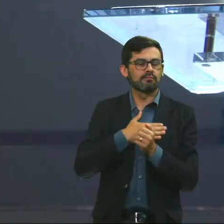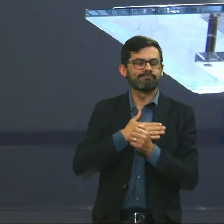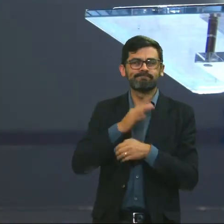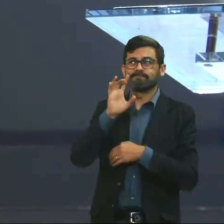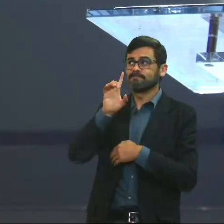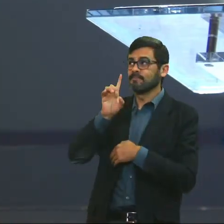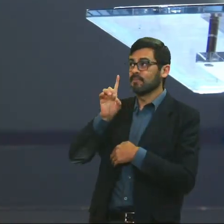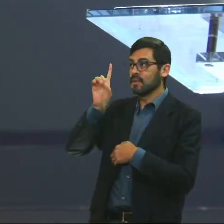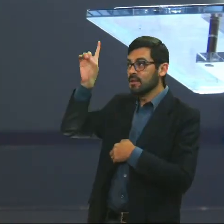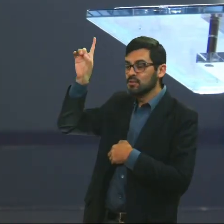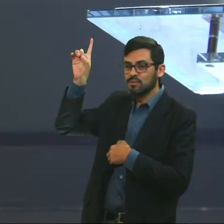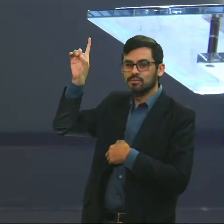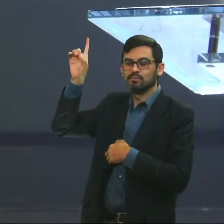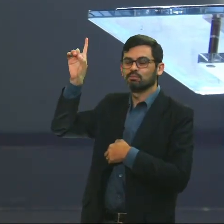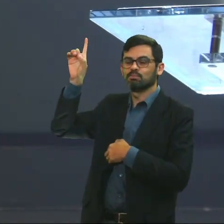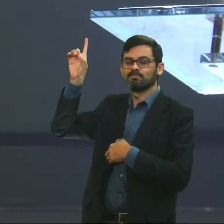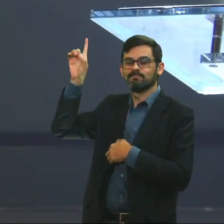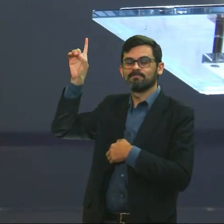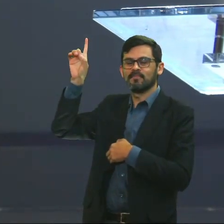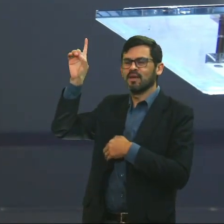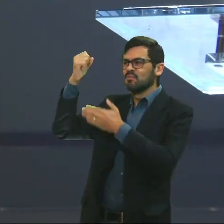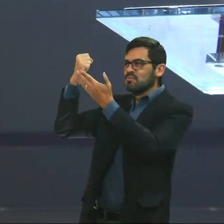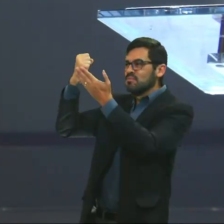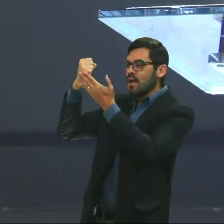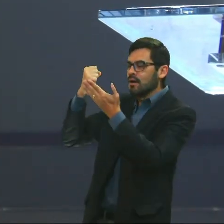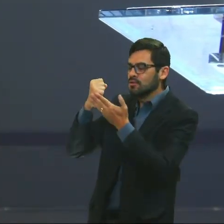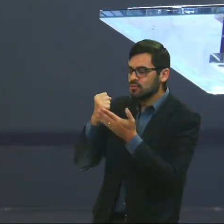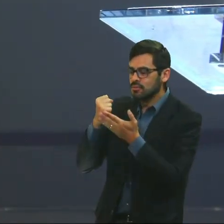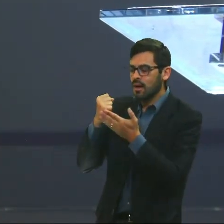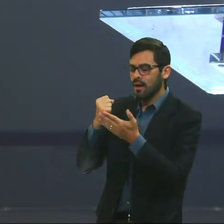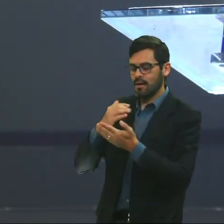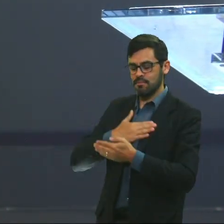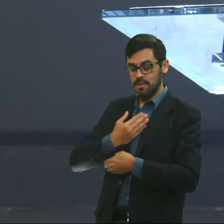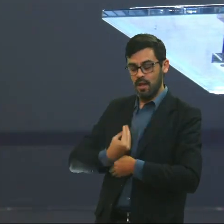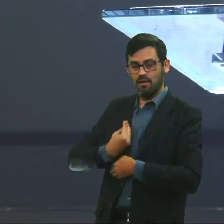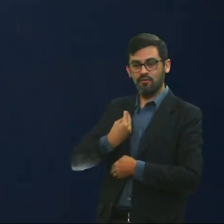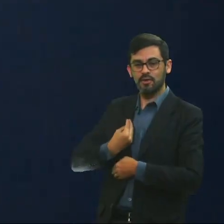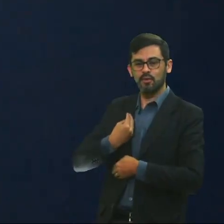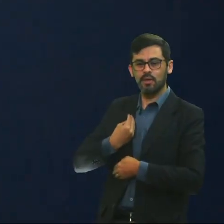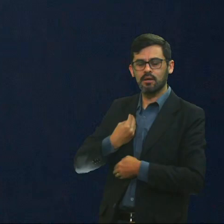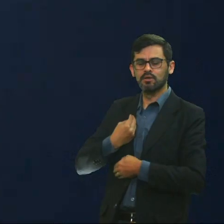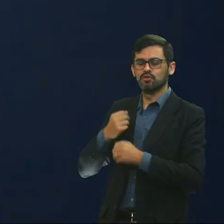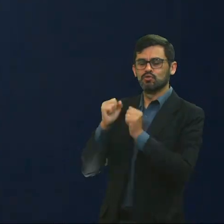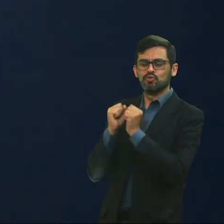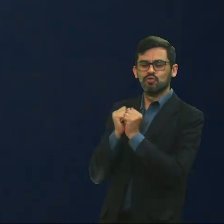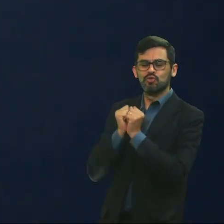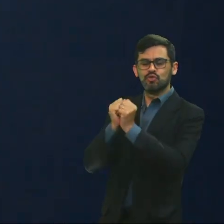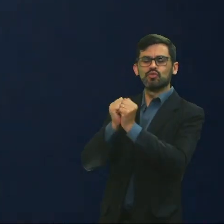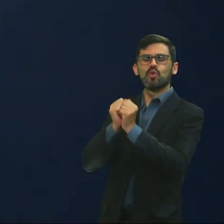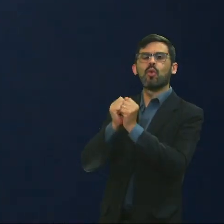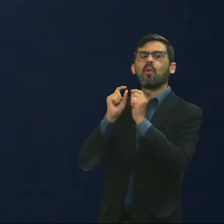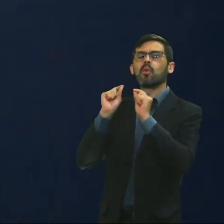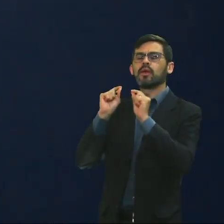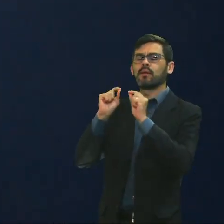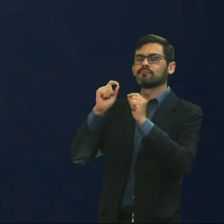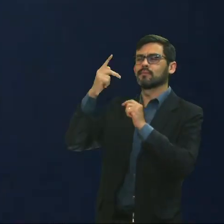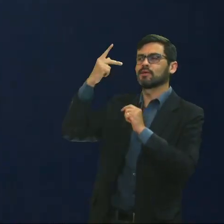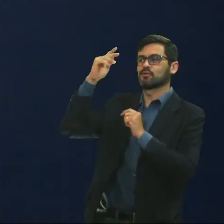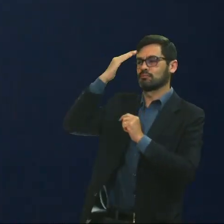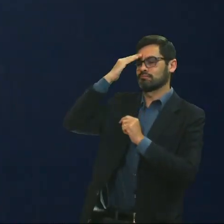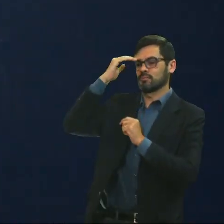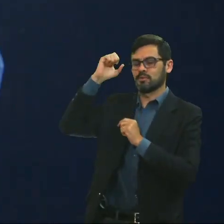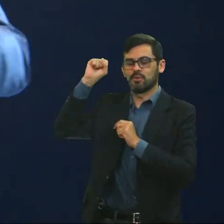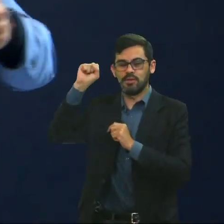Deus, me ajuda a embalar a minha vida no ritmo da sua